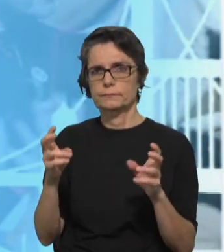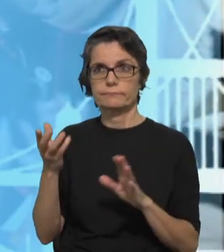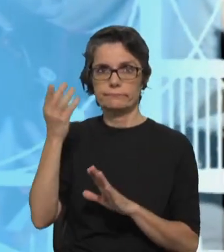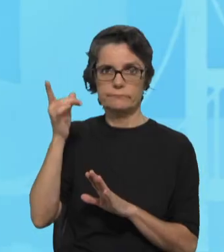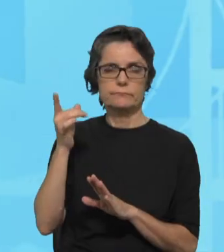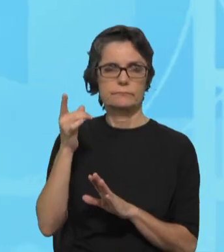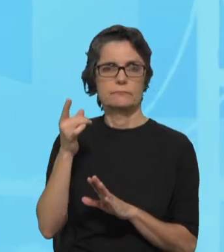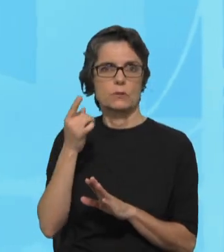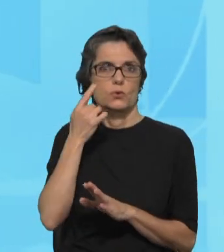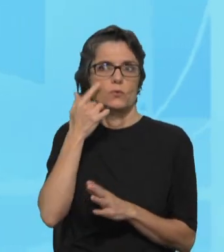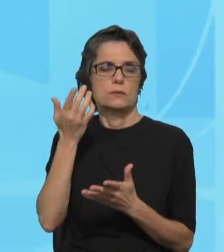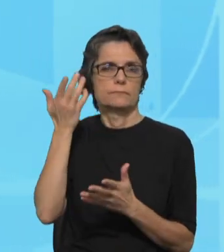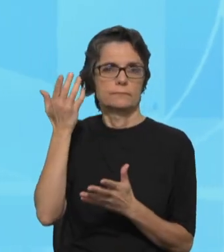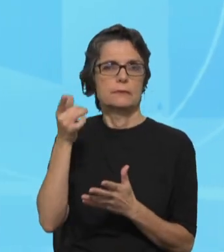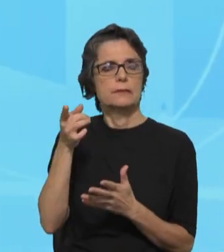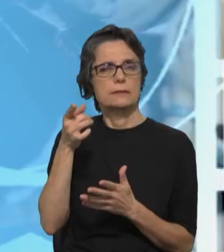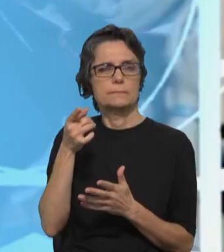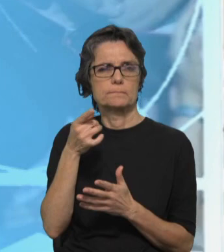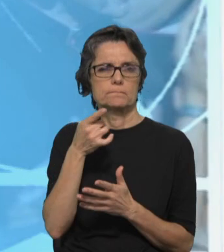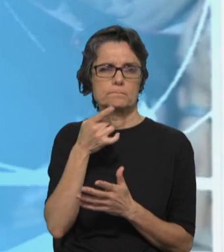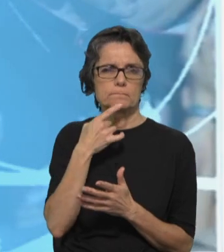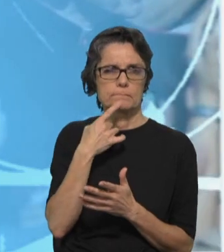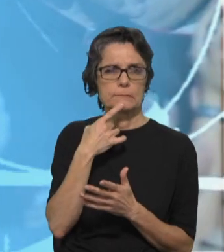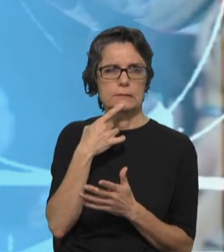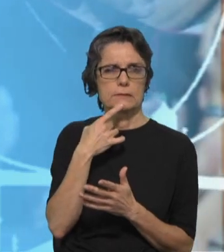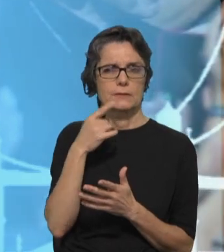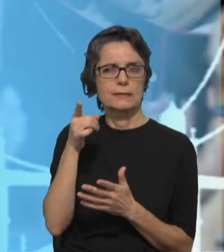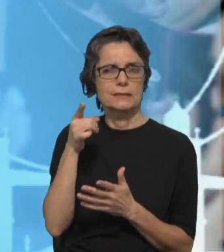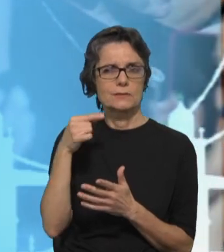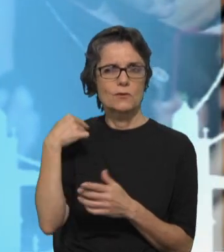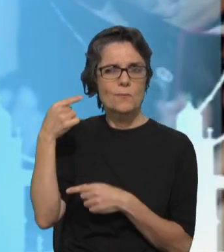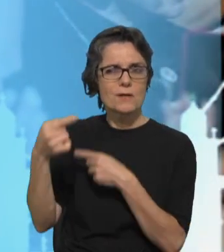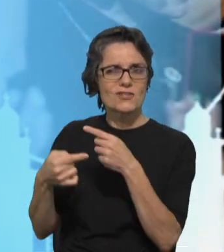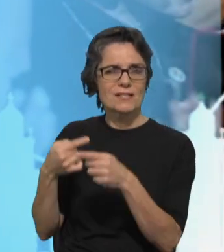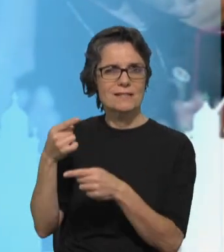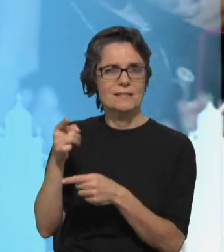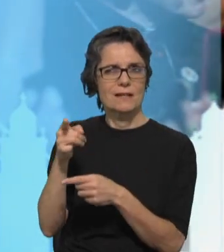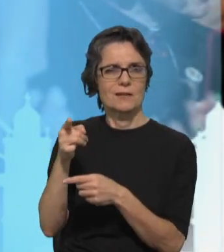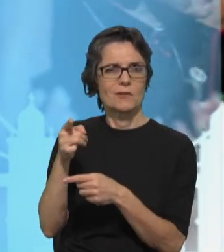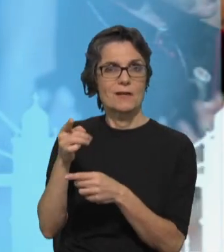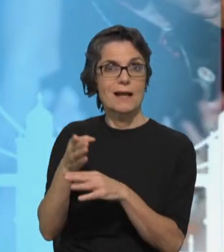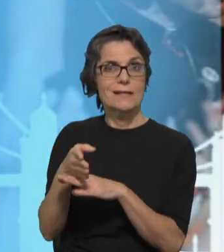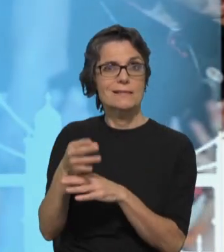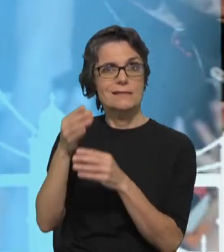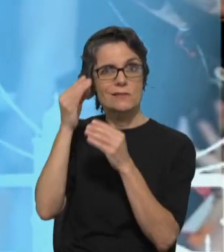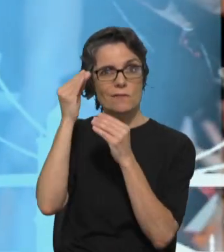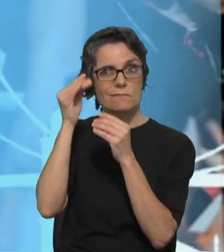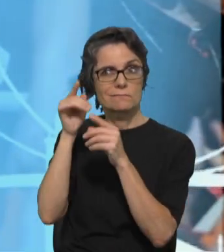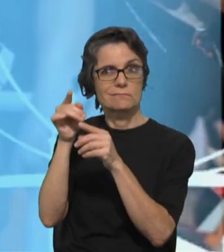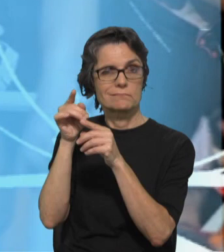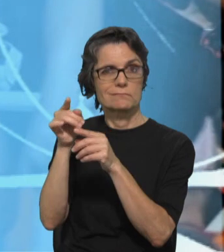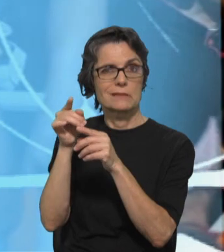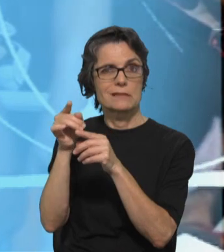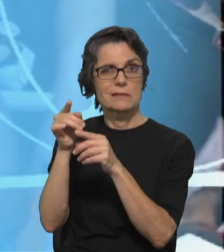aspas, eles tinham consciência que eram a primeira geração que tinha acesso à educação de